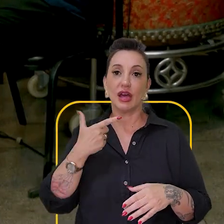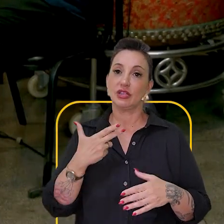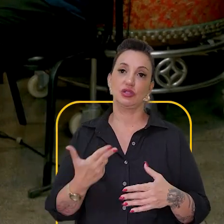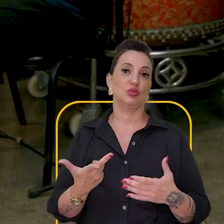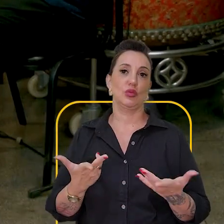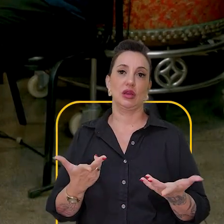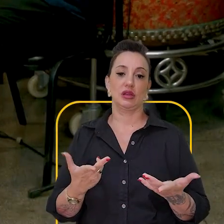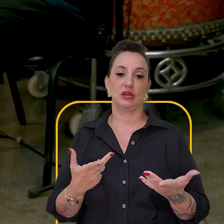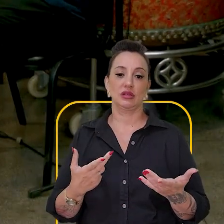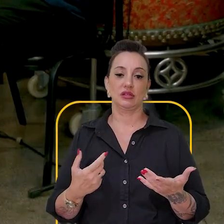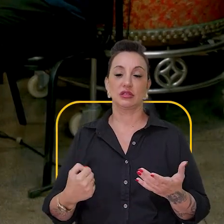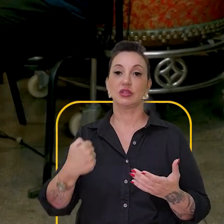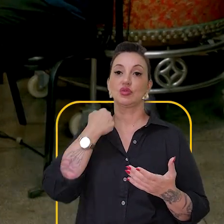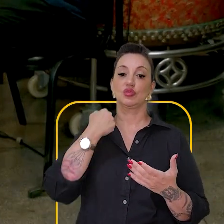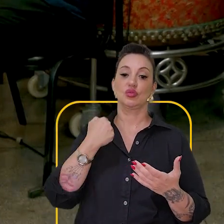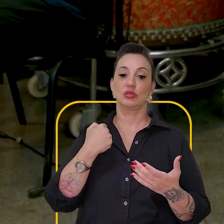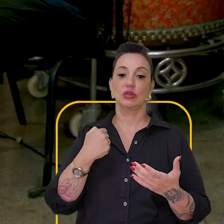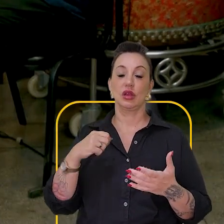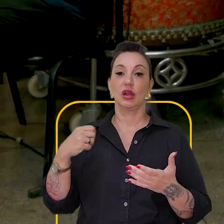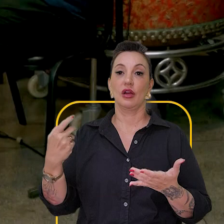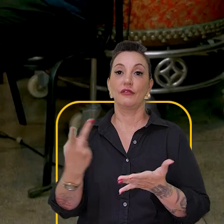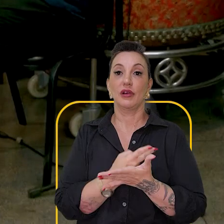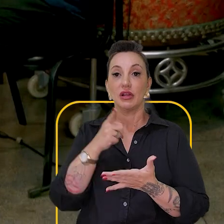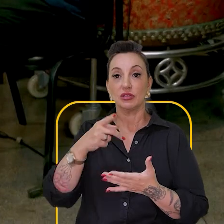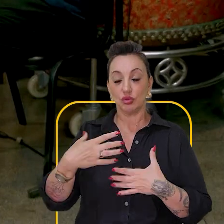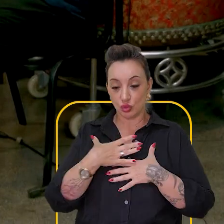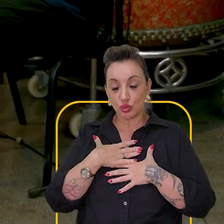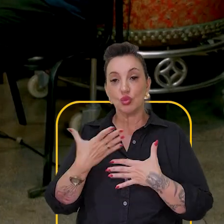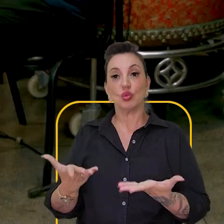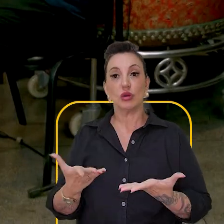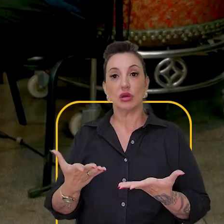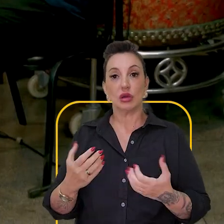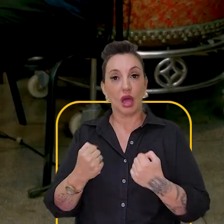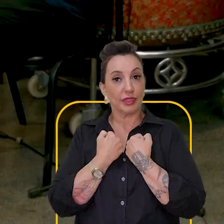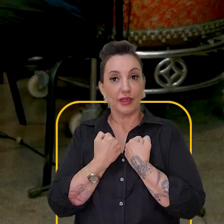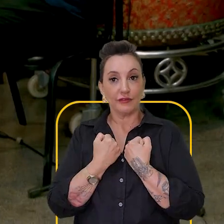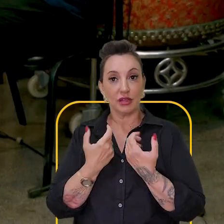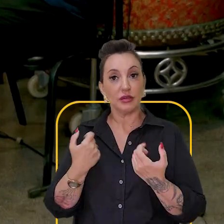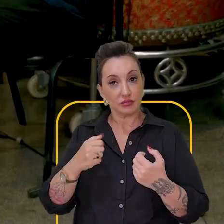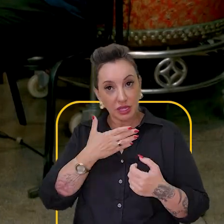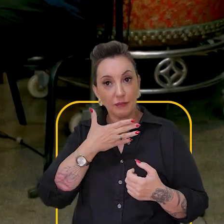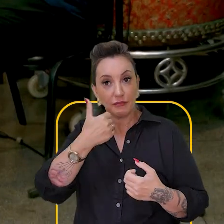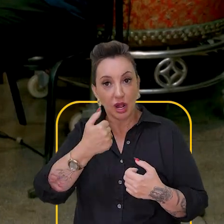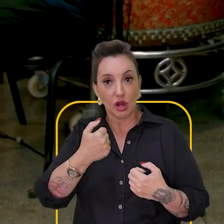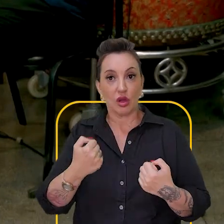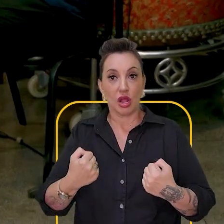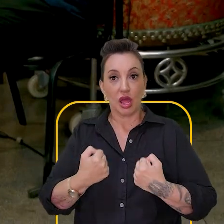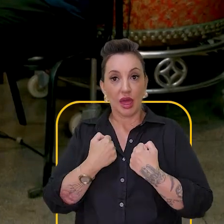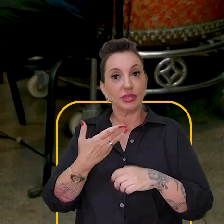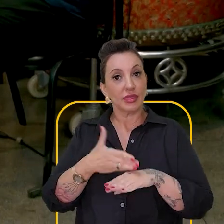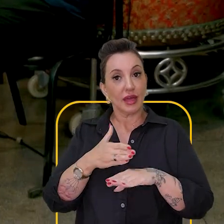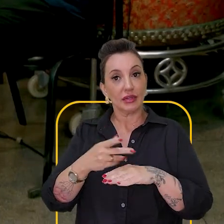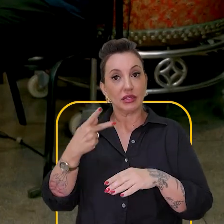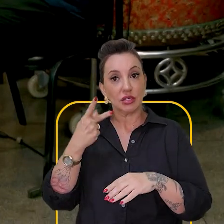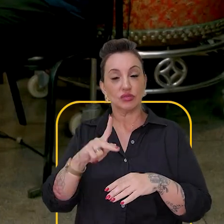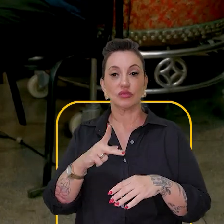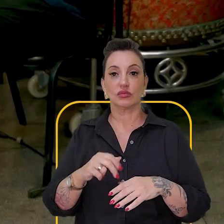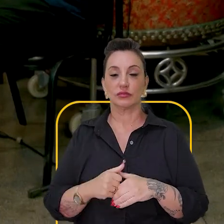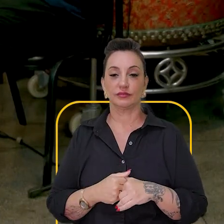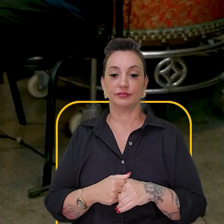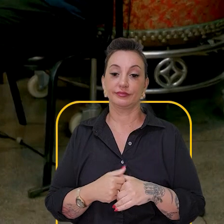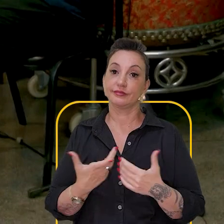mal se você tomou o soco a falha foi de quem foi sua você não defendeu precisa melhorar né